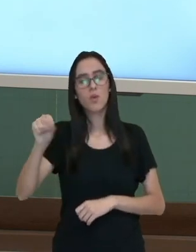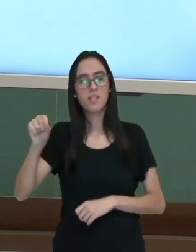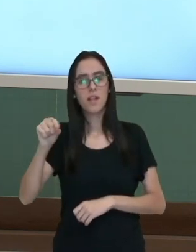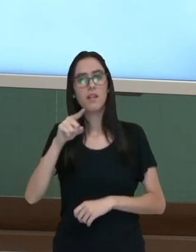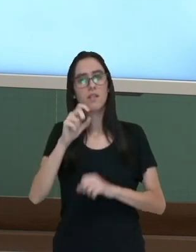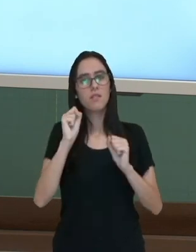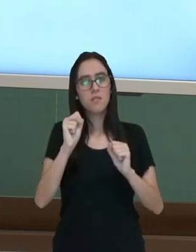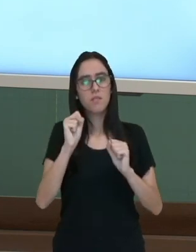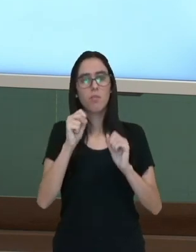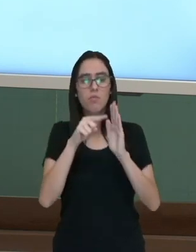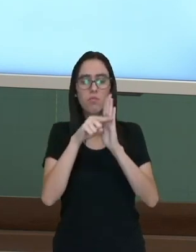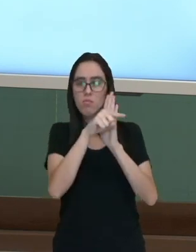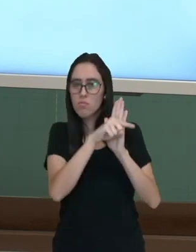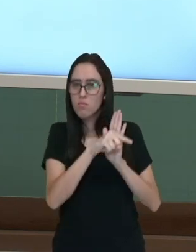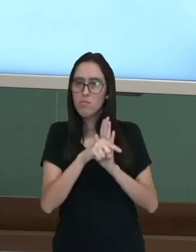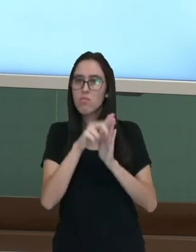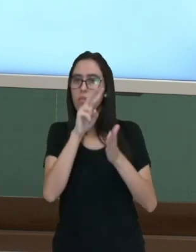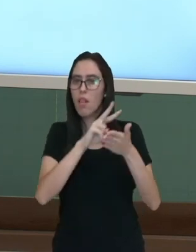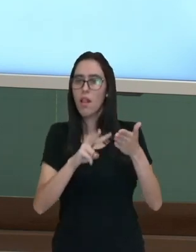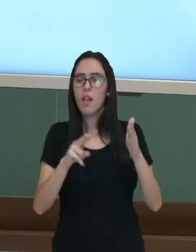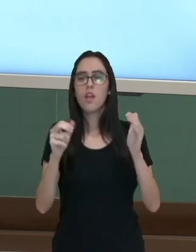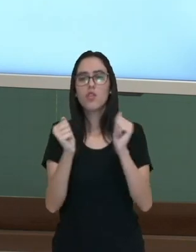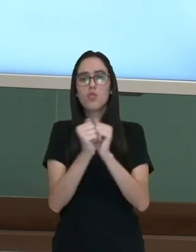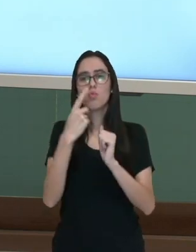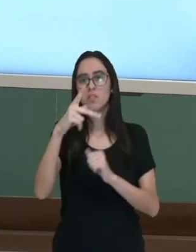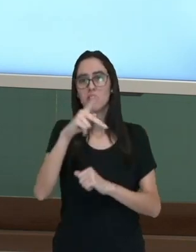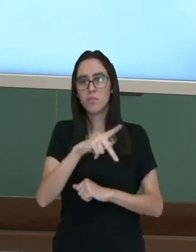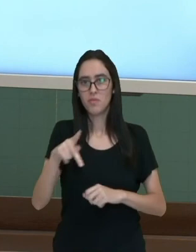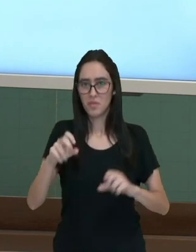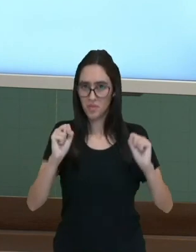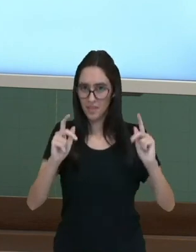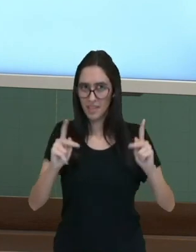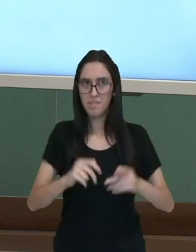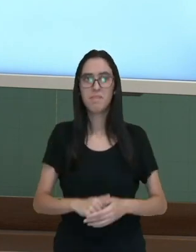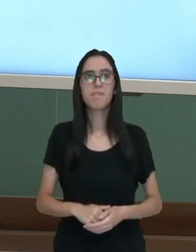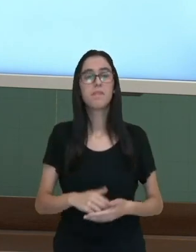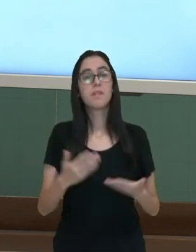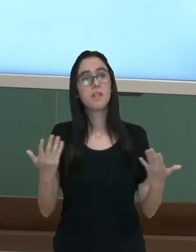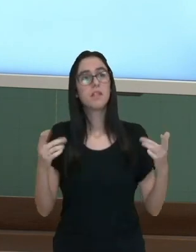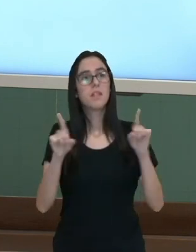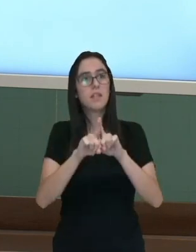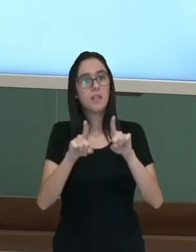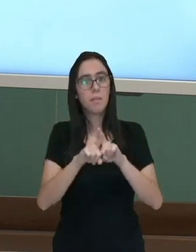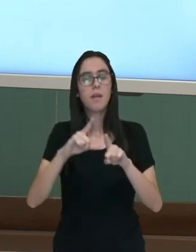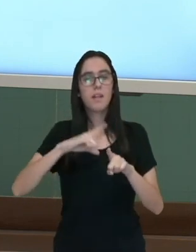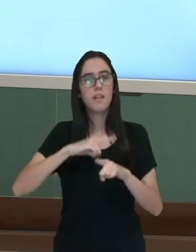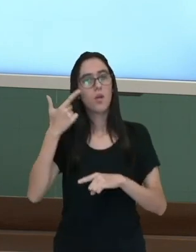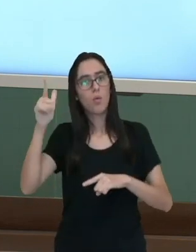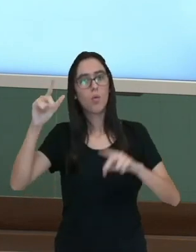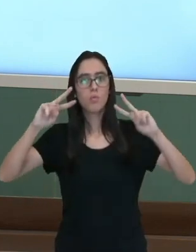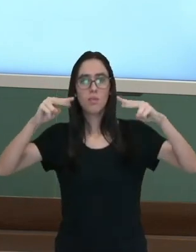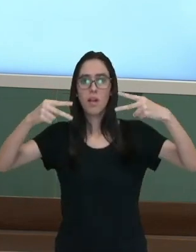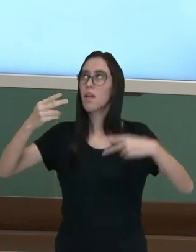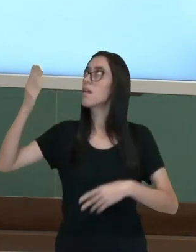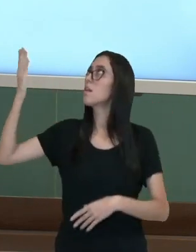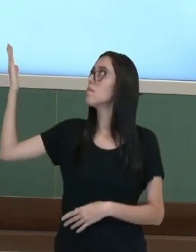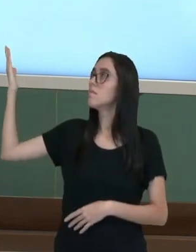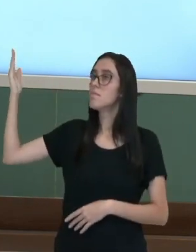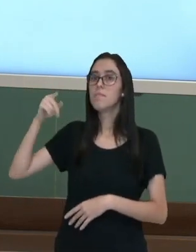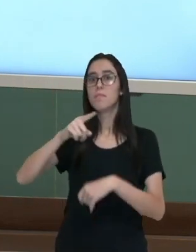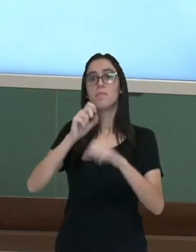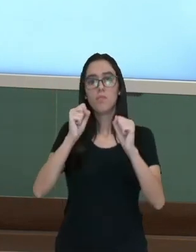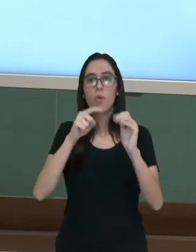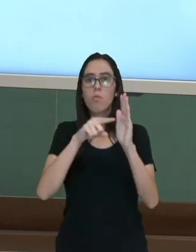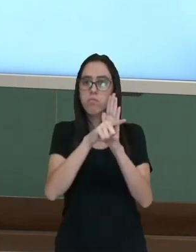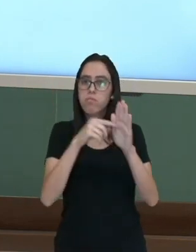questões e discuta com o seu colega, seu querido professor aí, ok? Qualquer coisa, nós temos aqui também um simulador que você pode falar sobre essa